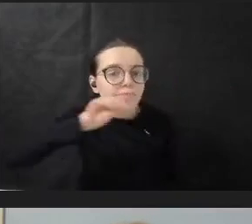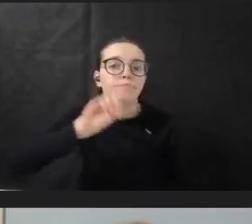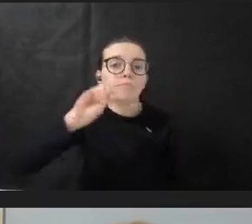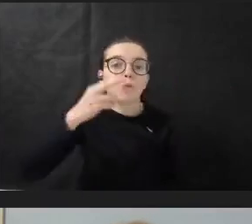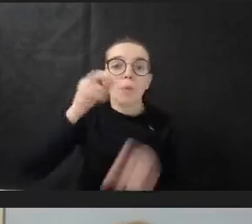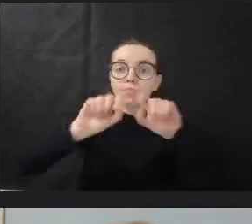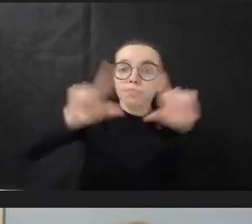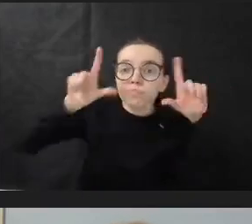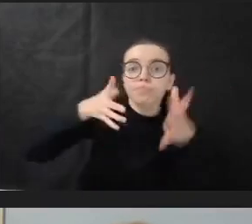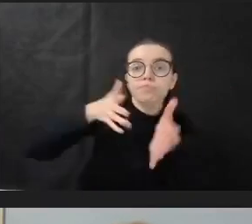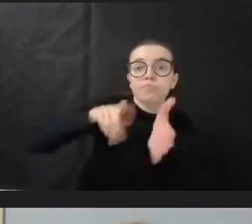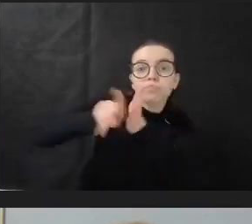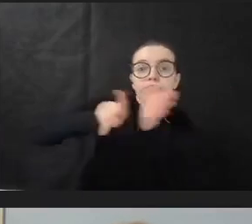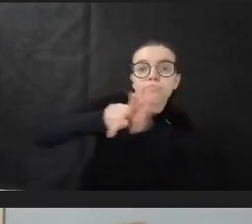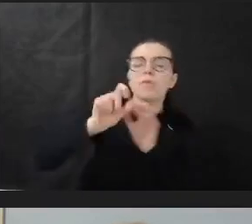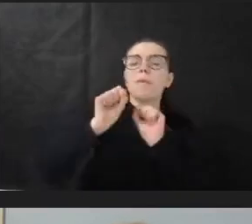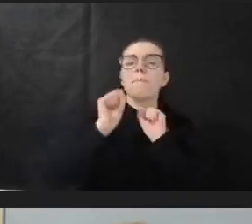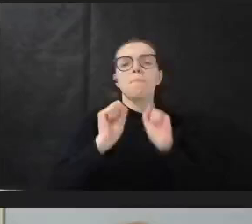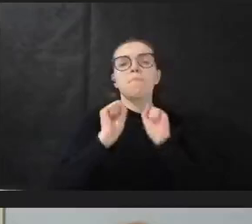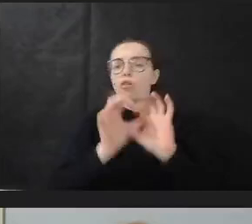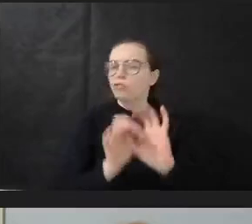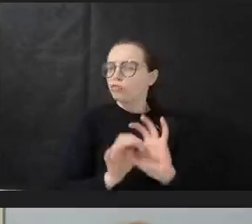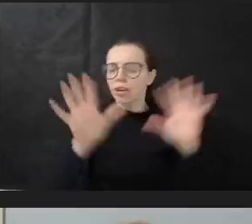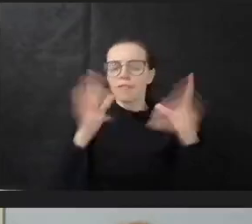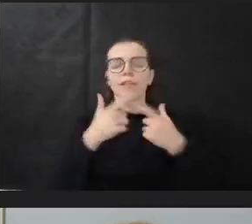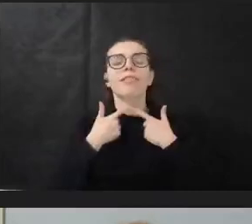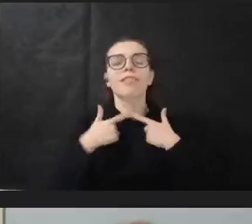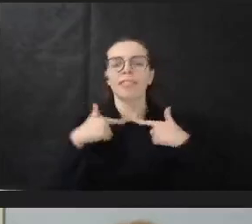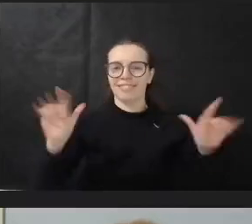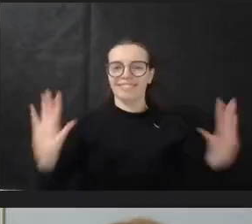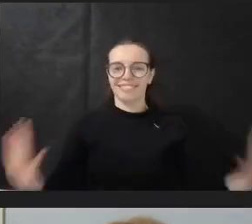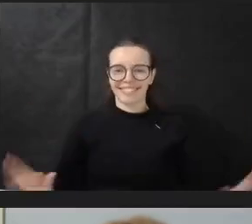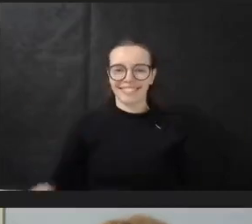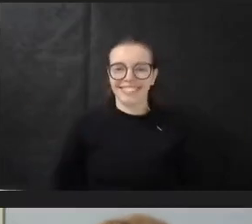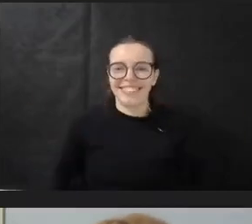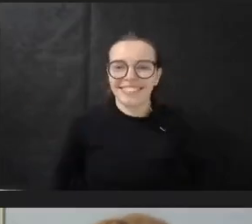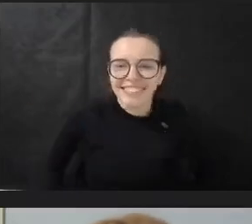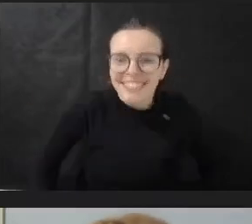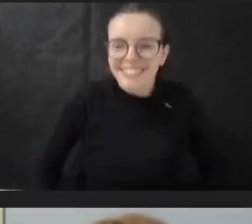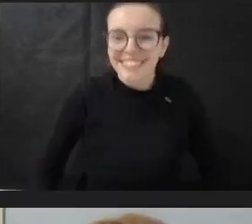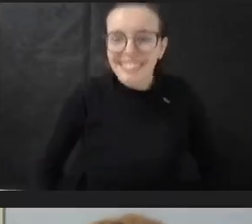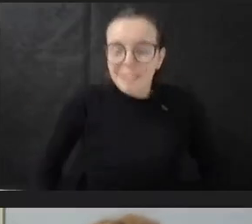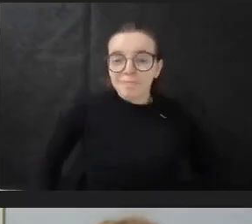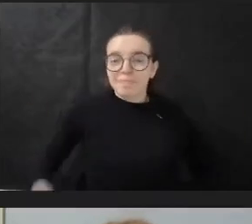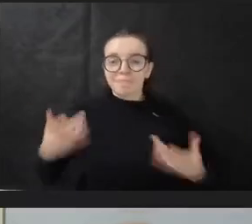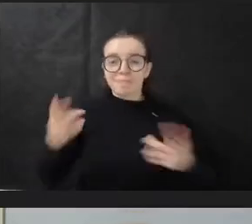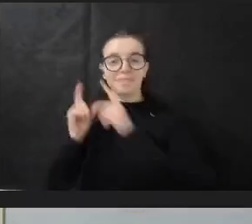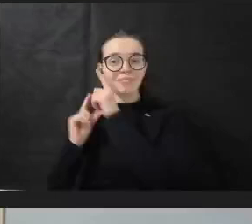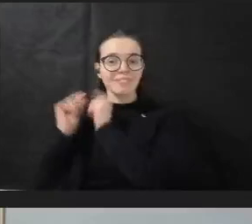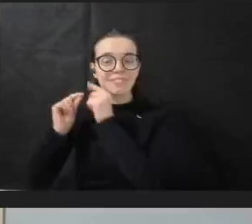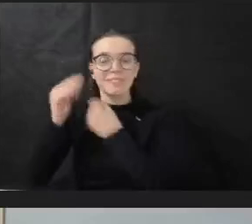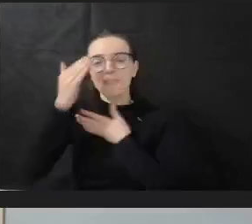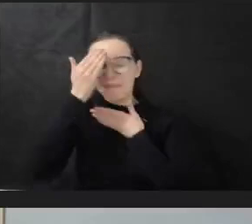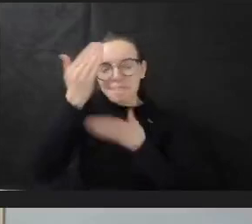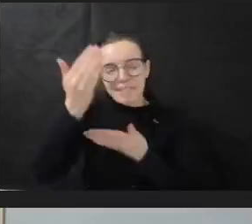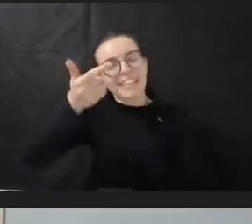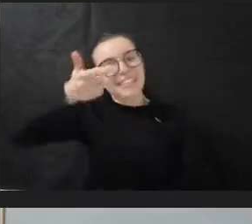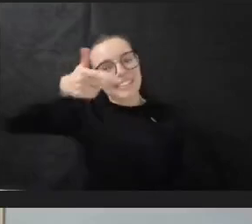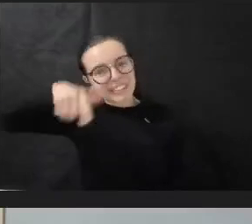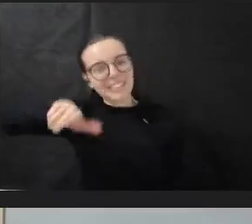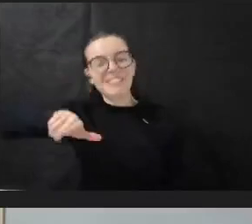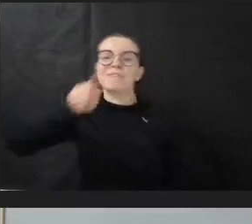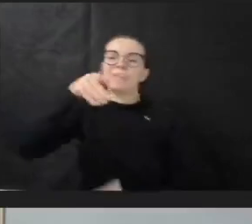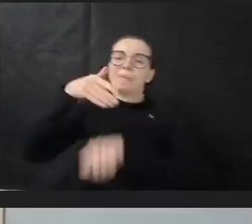fazerem perguntas, fiquem totalmente à vontade. Ana, mais uma vez, muitíssimo obrigada por você estar aqui